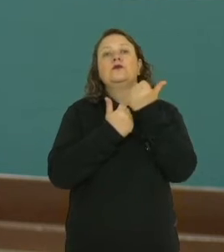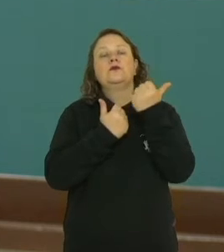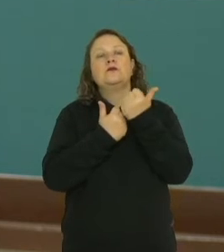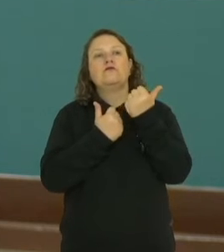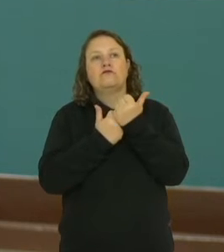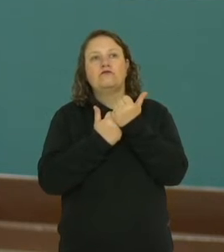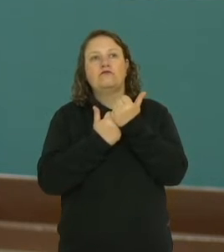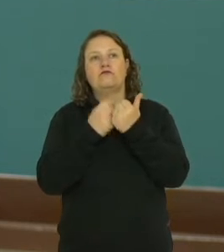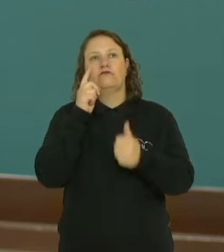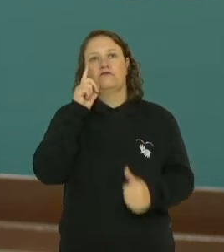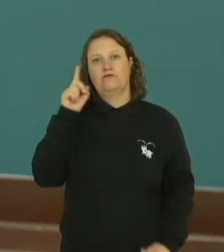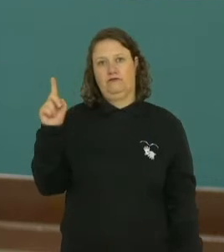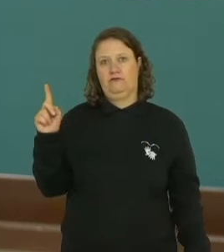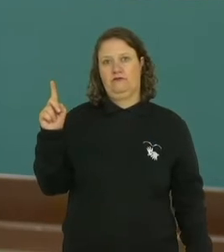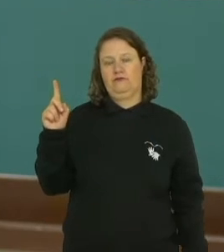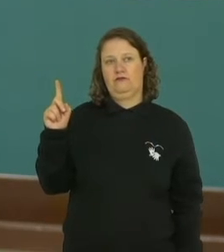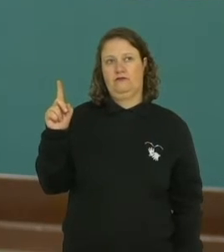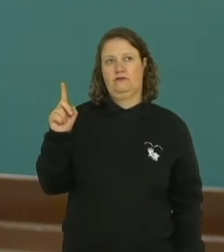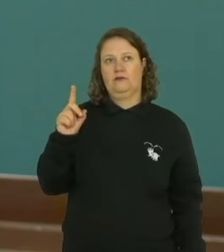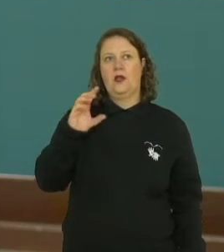61,95%, nós vamos colocar esse